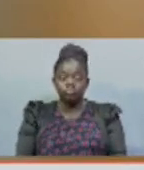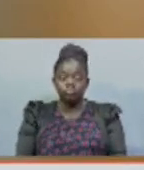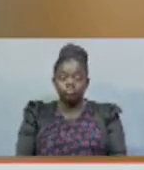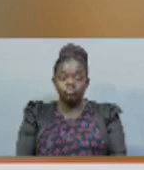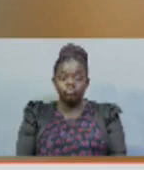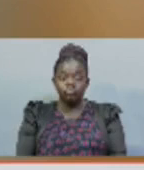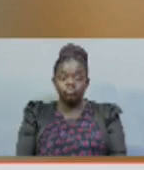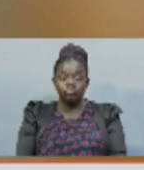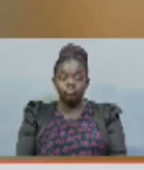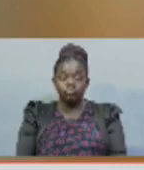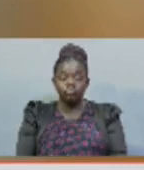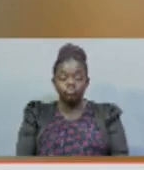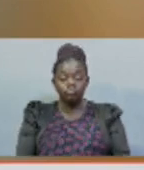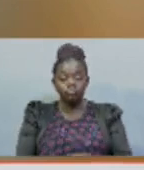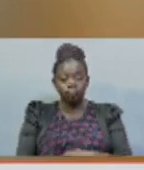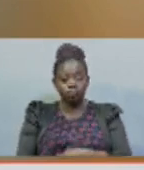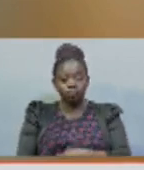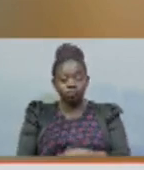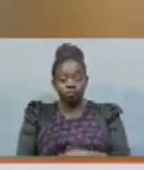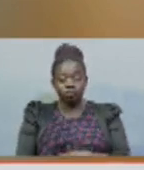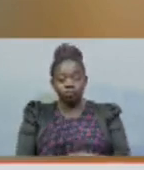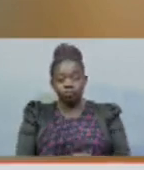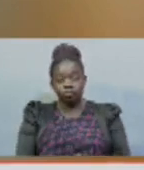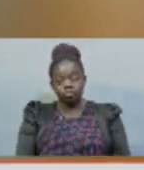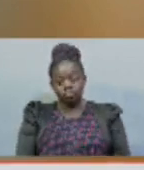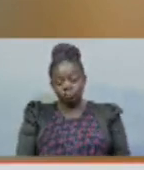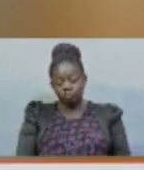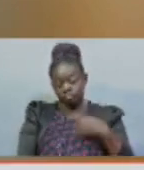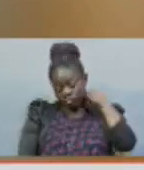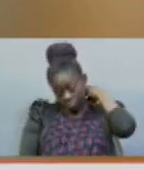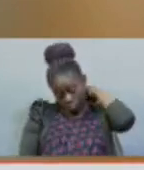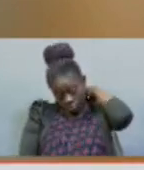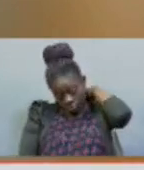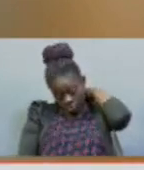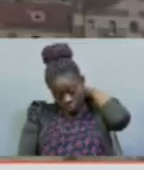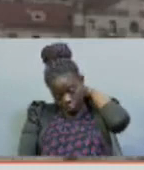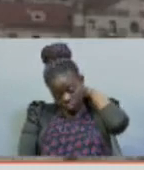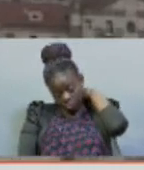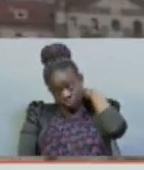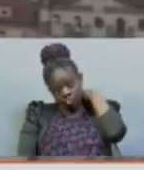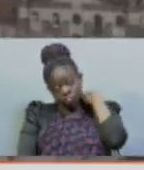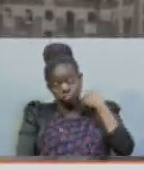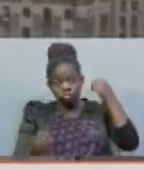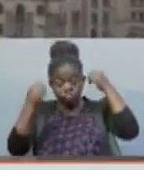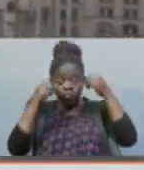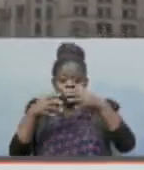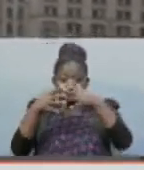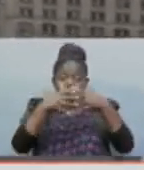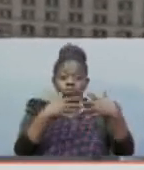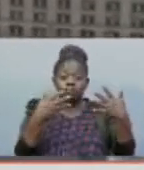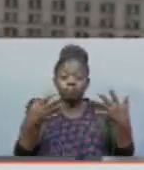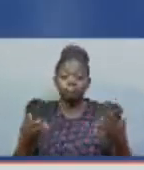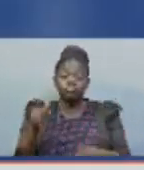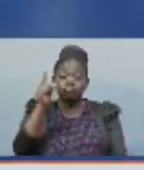A Rússia iniciou ataques contra a nossa infraestrutura militar, contra nossos guardas na fronteira e destacamentos na fronteira. E o presidente americano Joe Biden, com